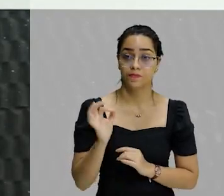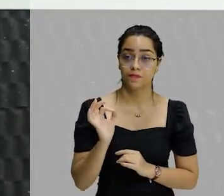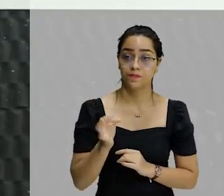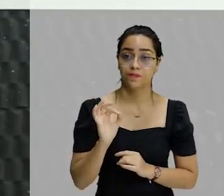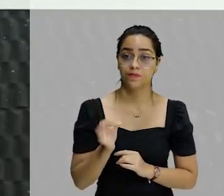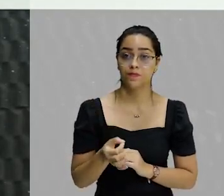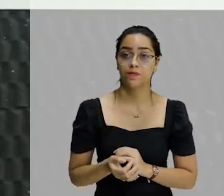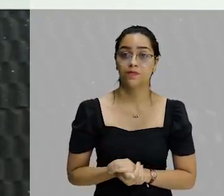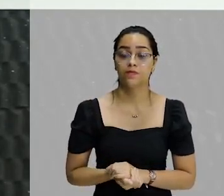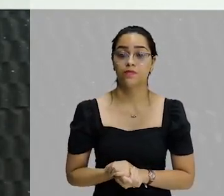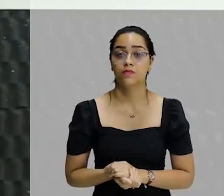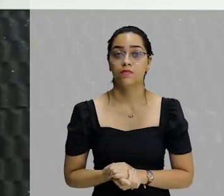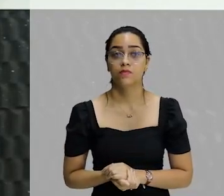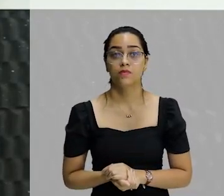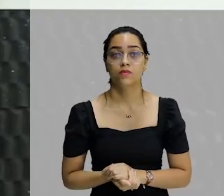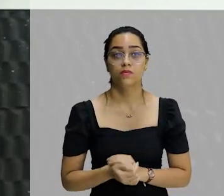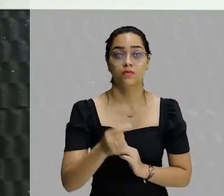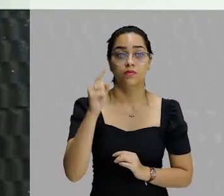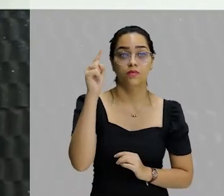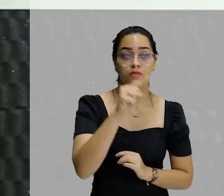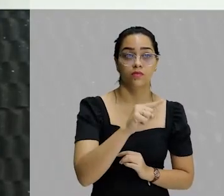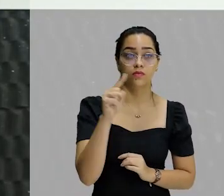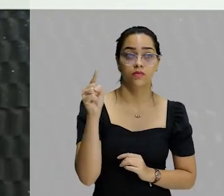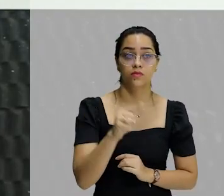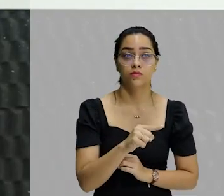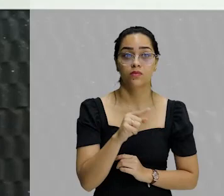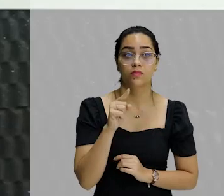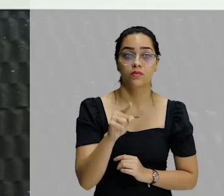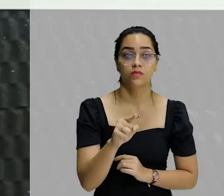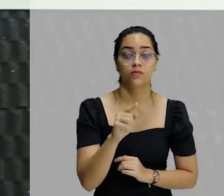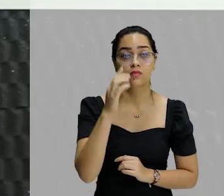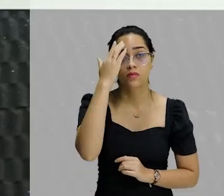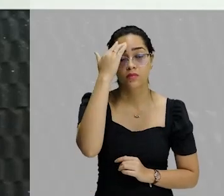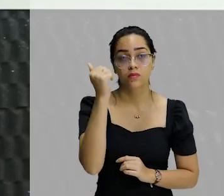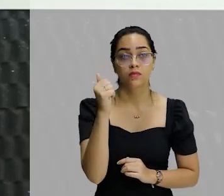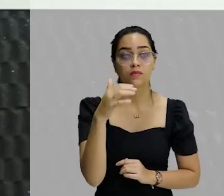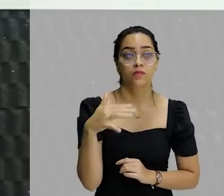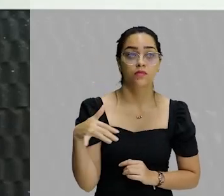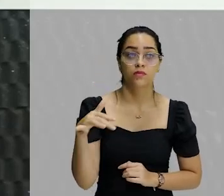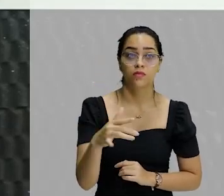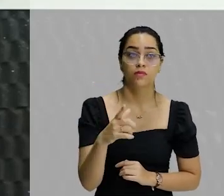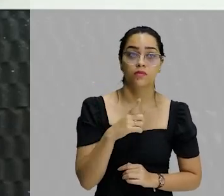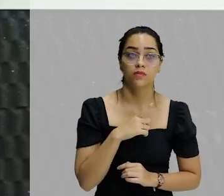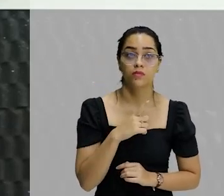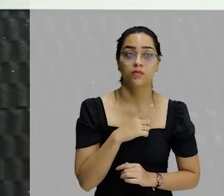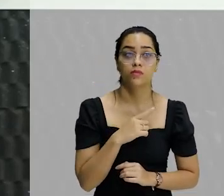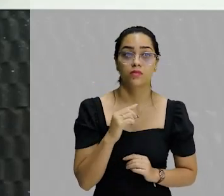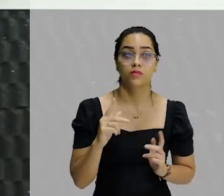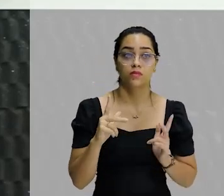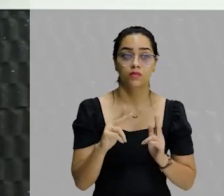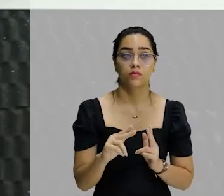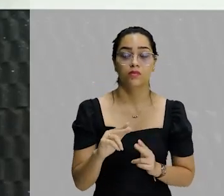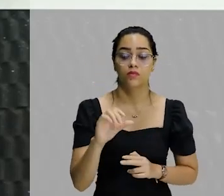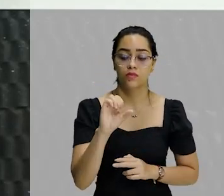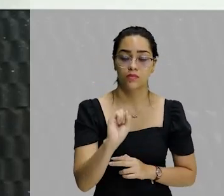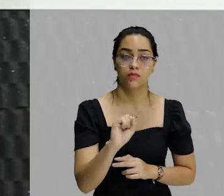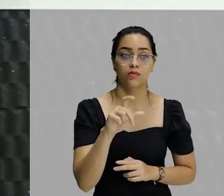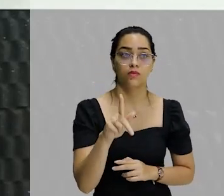Certinho? Então, cortando aqui, ó, você vai ter que a área da sua seção vai ser igual a